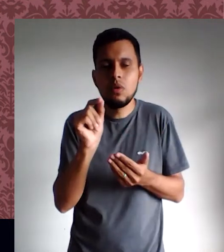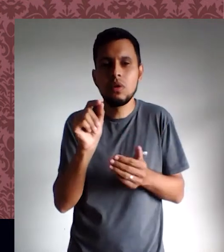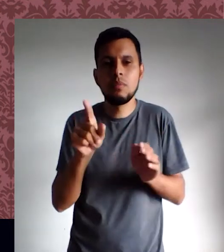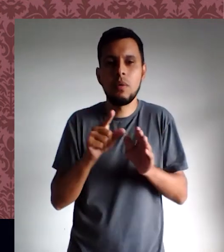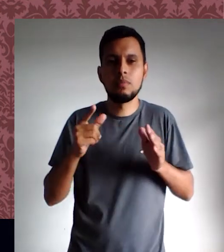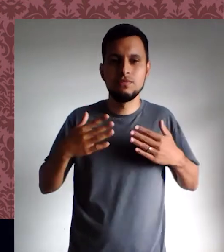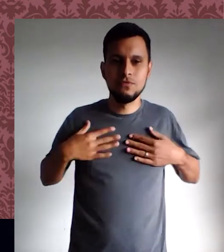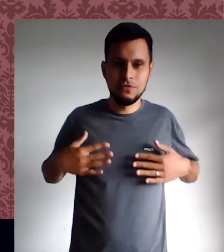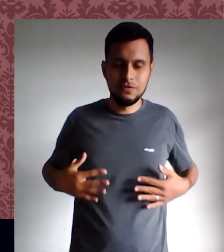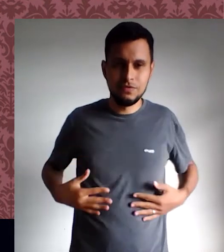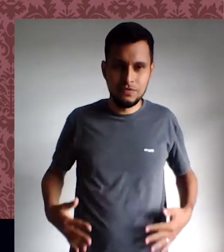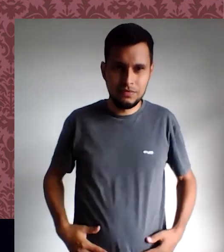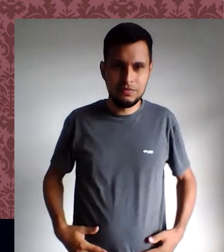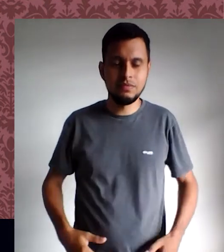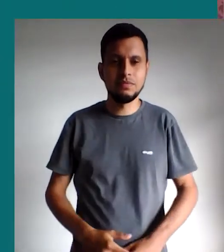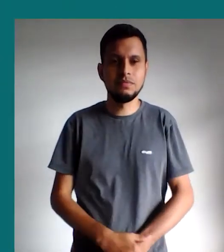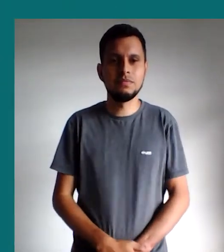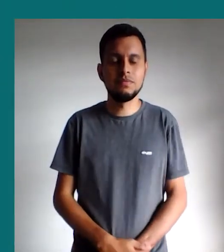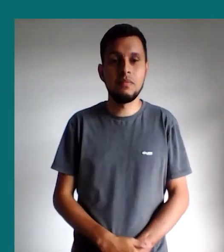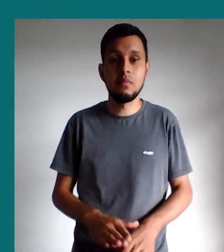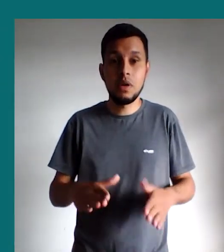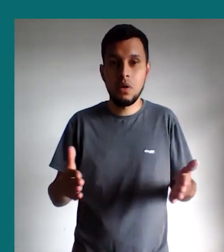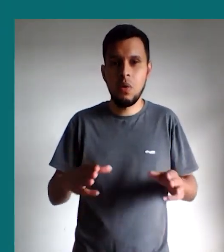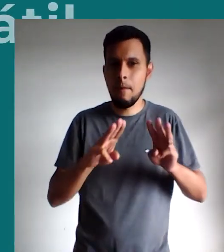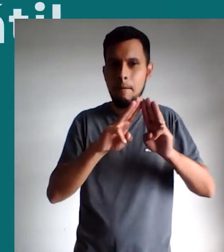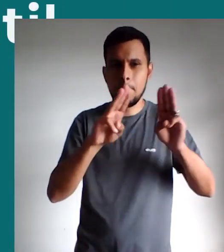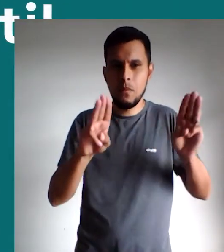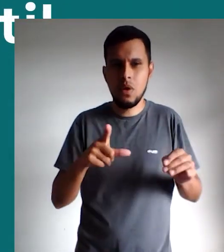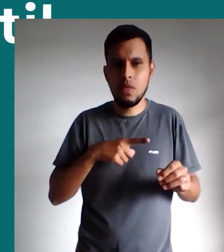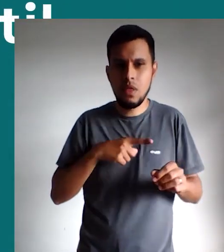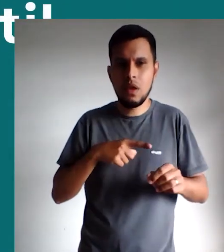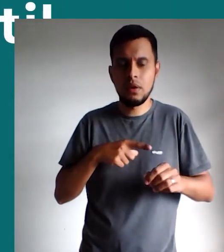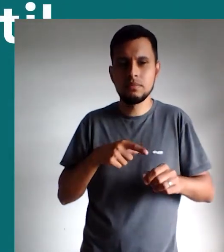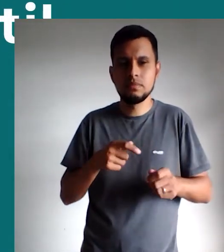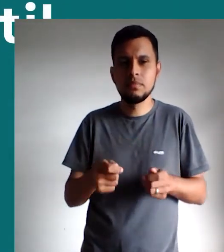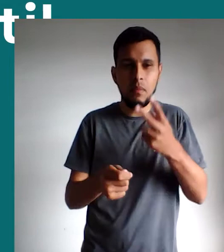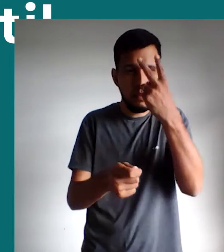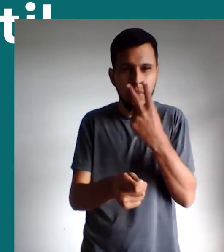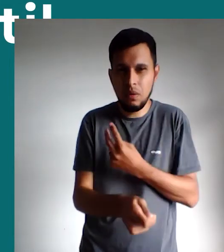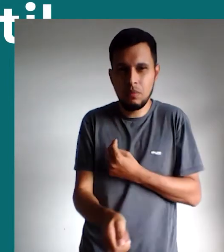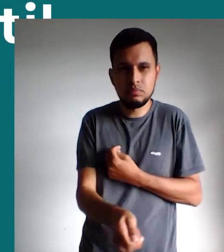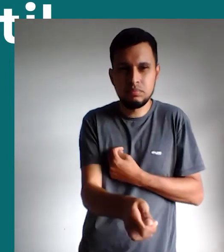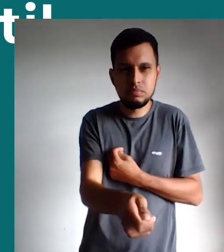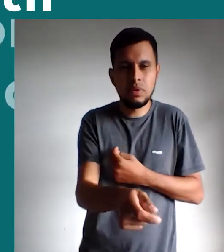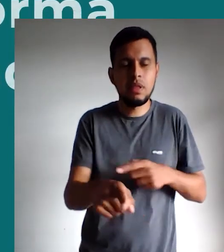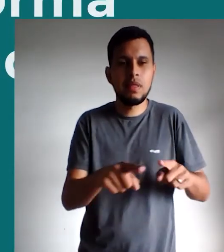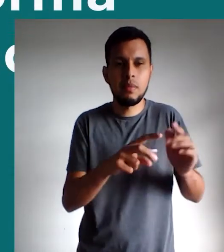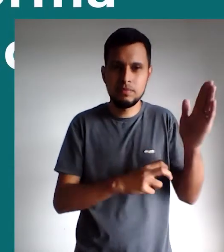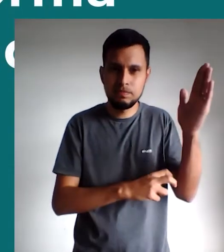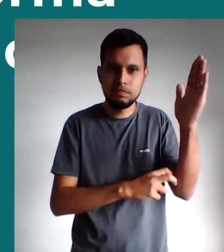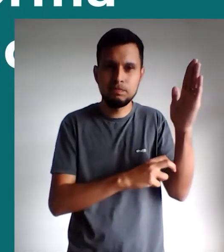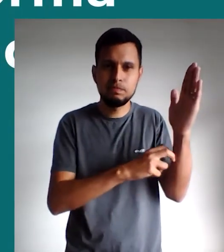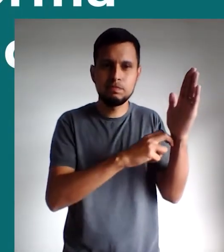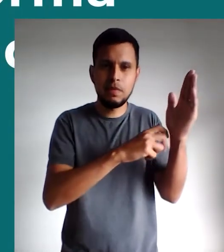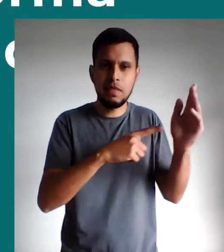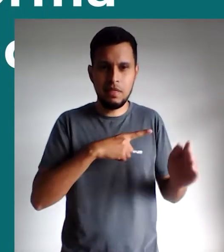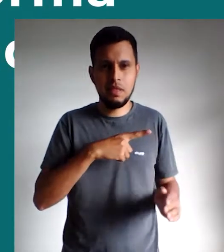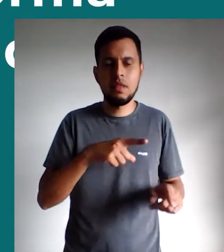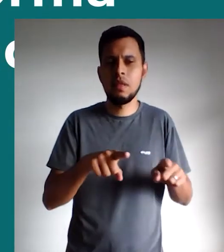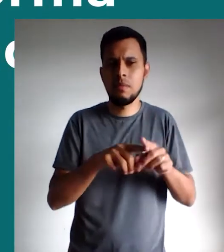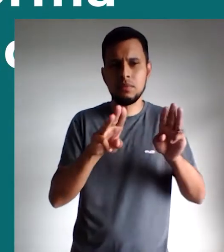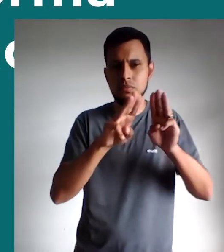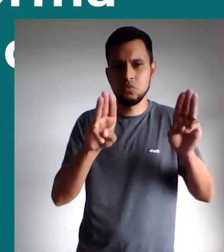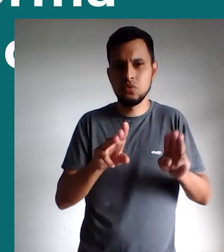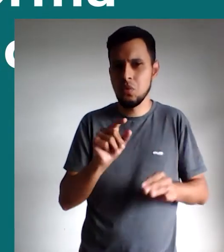acessibilidade física, né? É um museu que tem piso tátil, é um museu que tem plataforma adaptada, é um museu